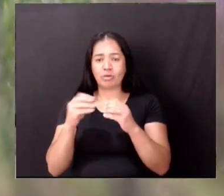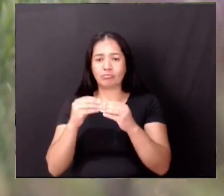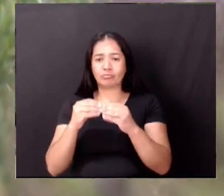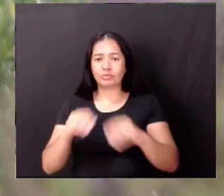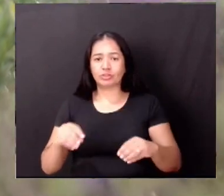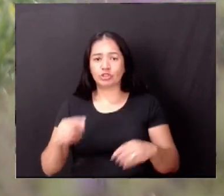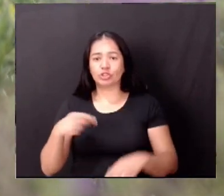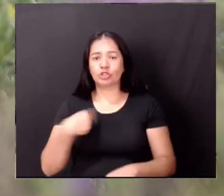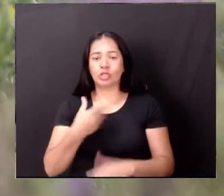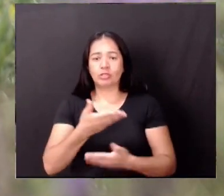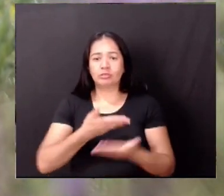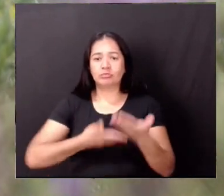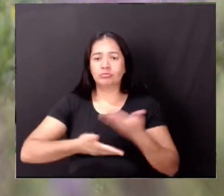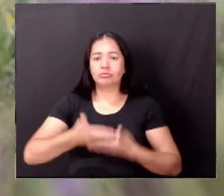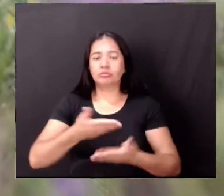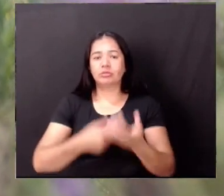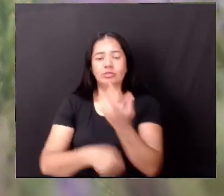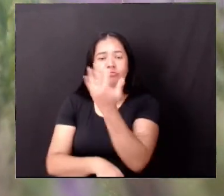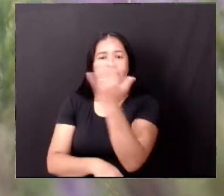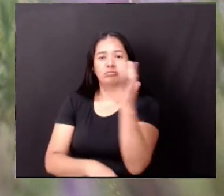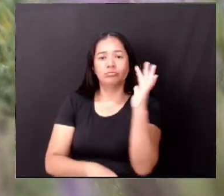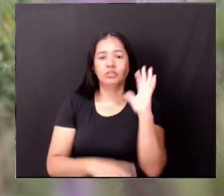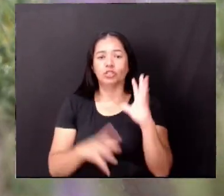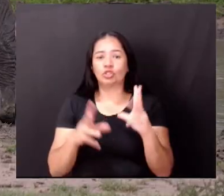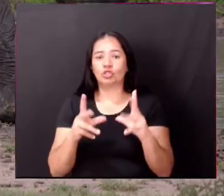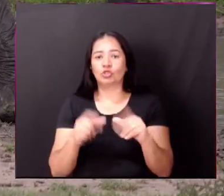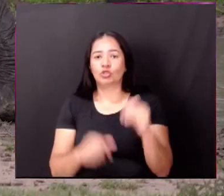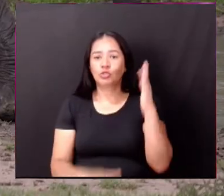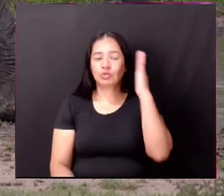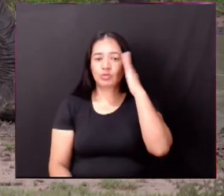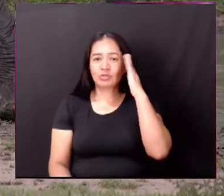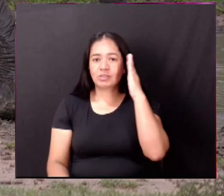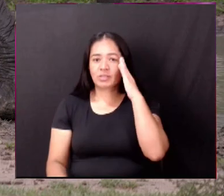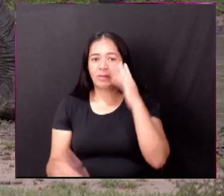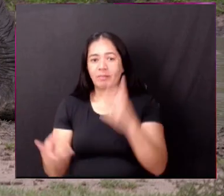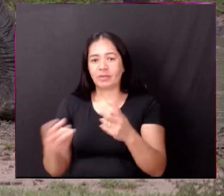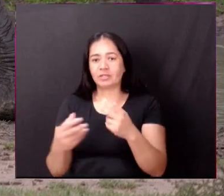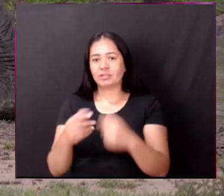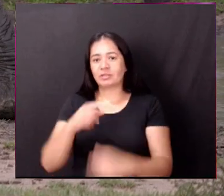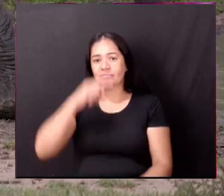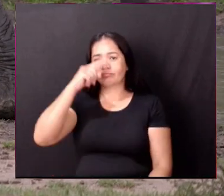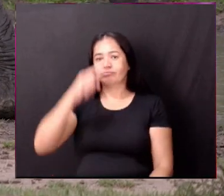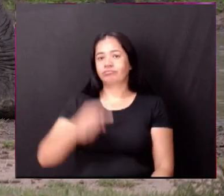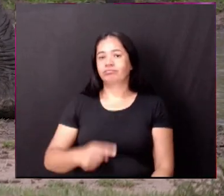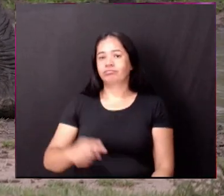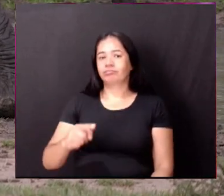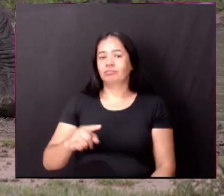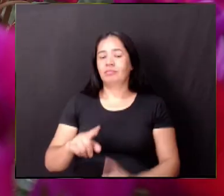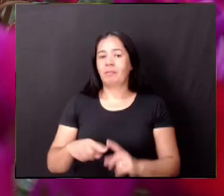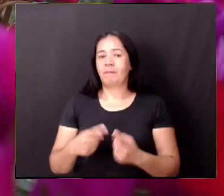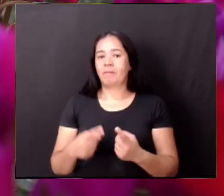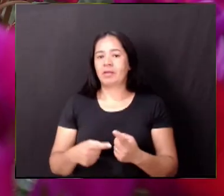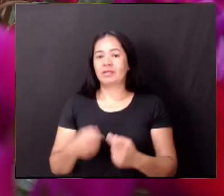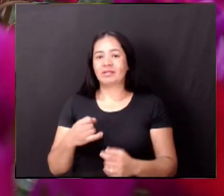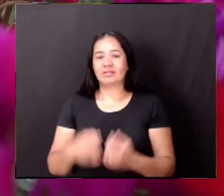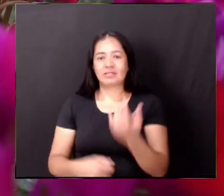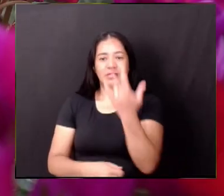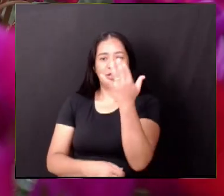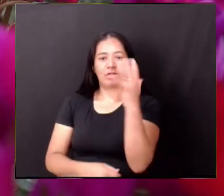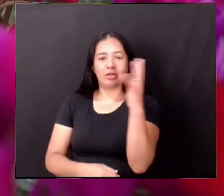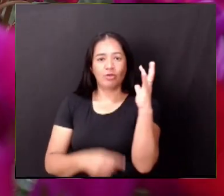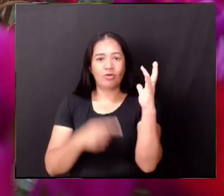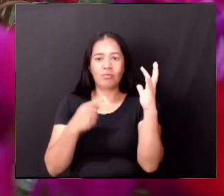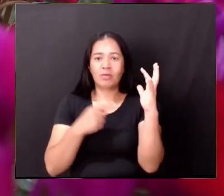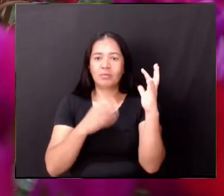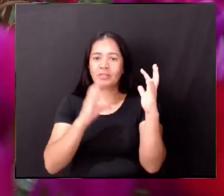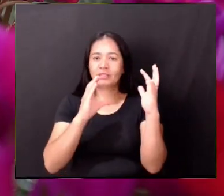pode afetar a forma como interagimos com a natureza. Todo mundo sabe reconhecer um elefante, mas se digo que